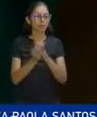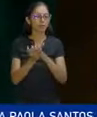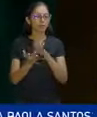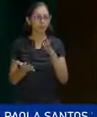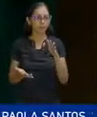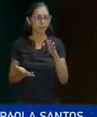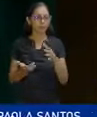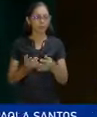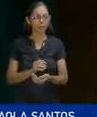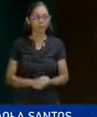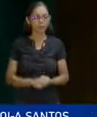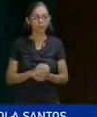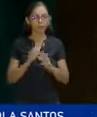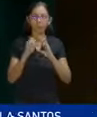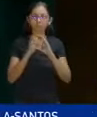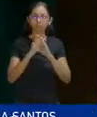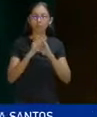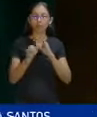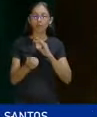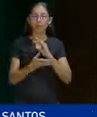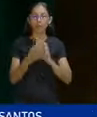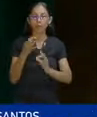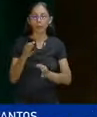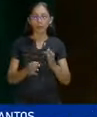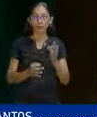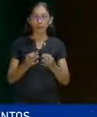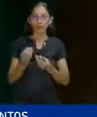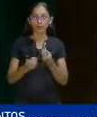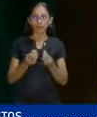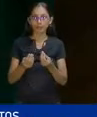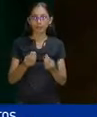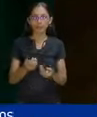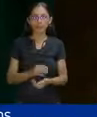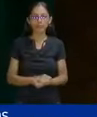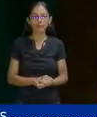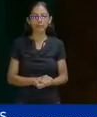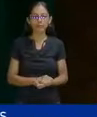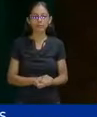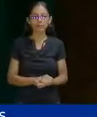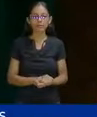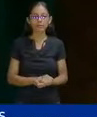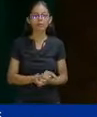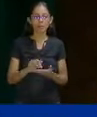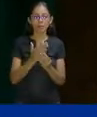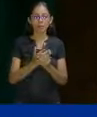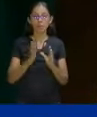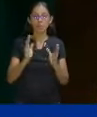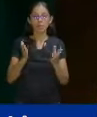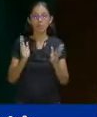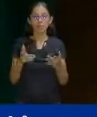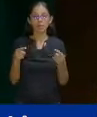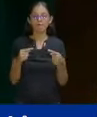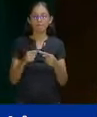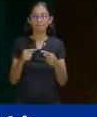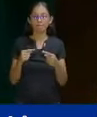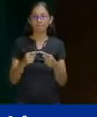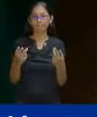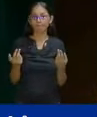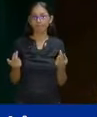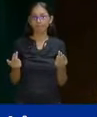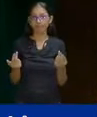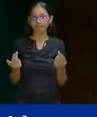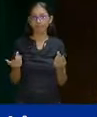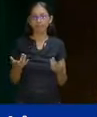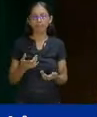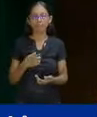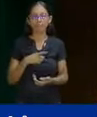novo julgamento é parte das premissas. Ela é branca, de cabelos castanhos escuros, lisos, longos, usa leve maquiagem, usa batom rosa e traja toga